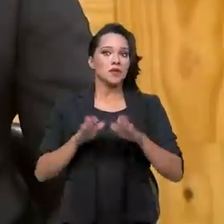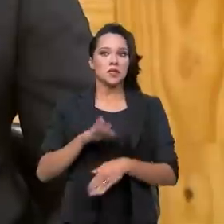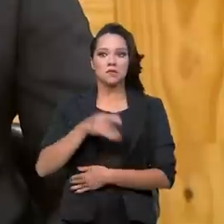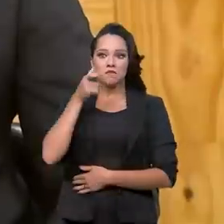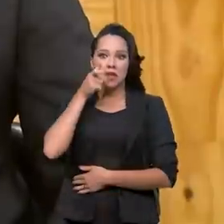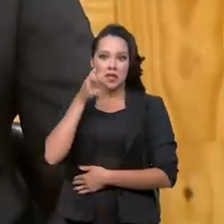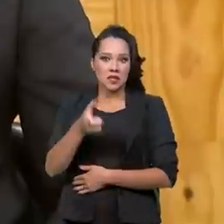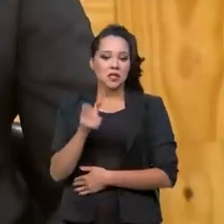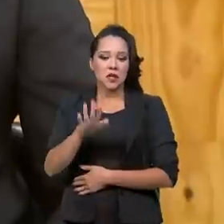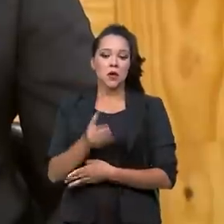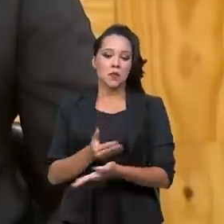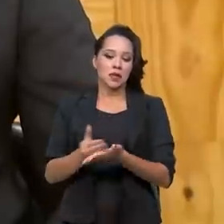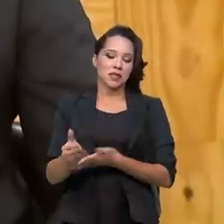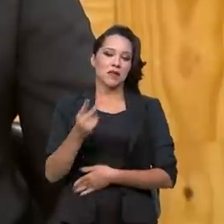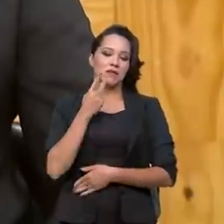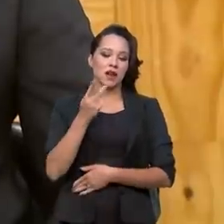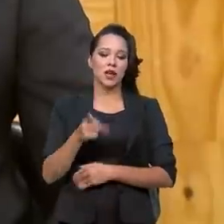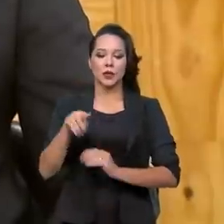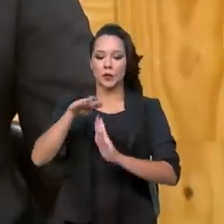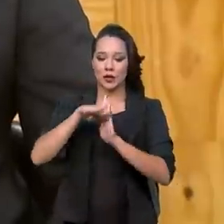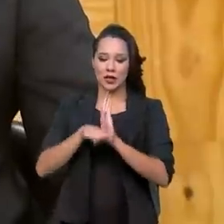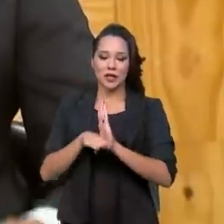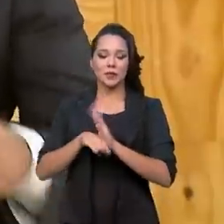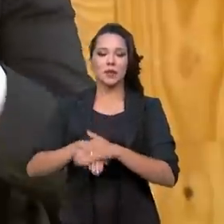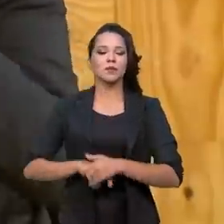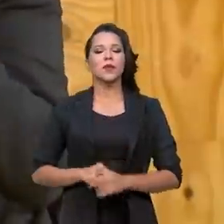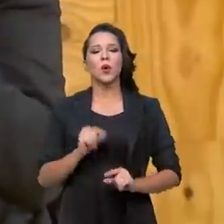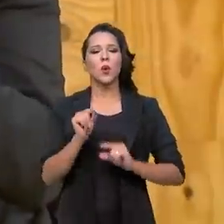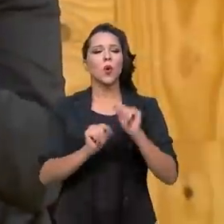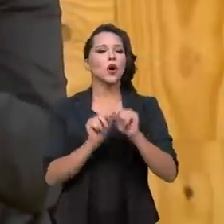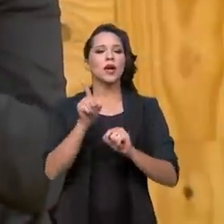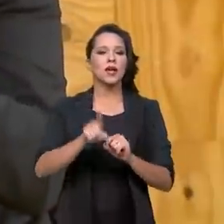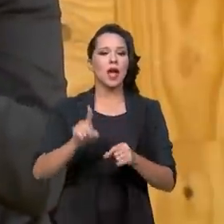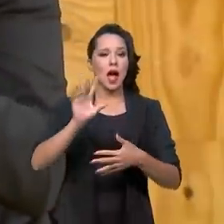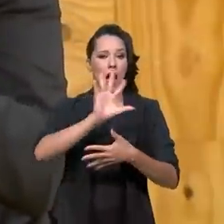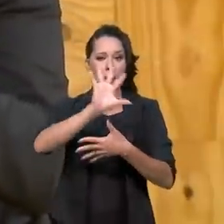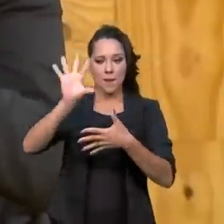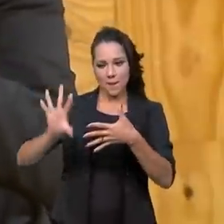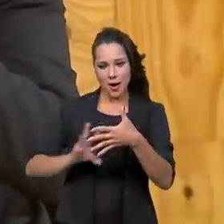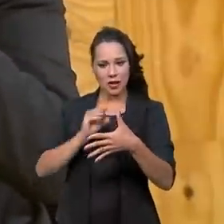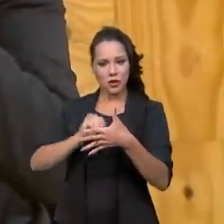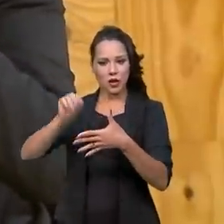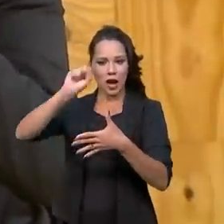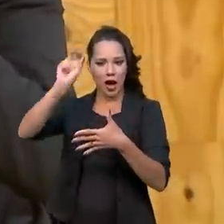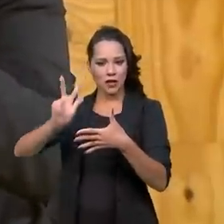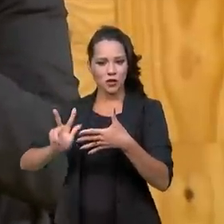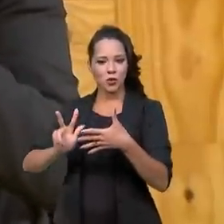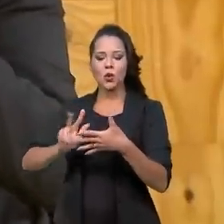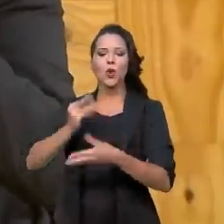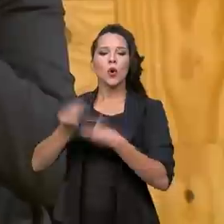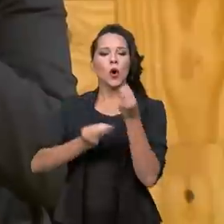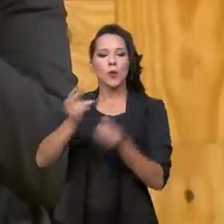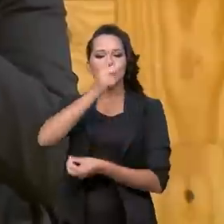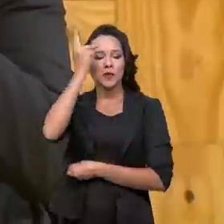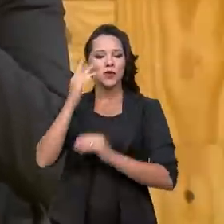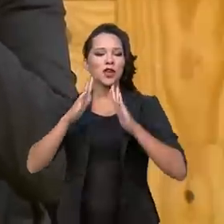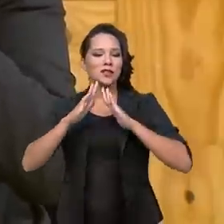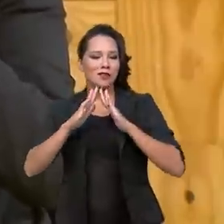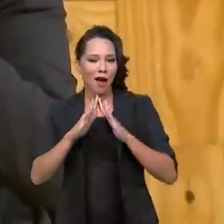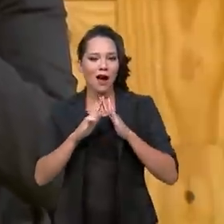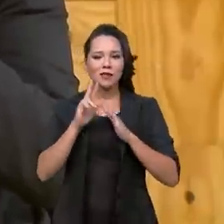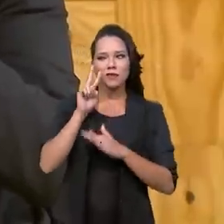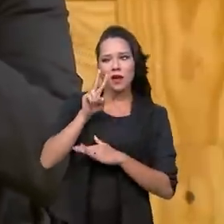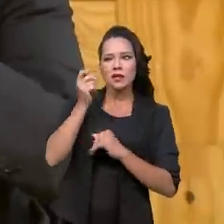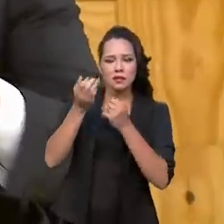interessante a gente começar falando no nosso programa o que é a Amazônia Azul, como que as pessoas que estão em casa